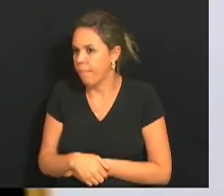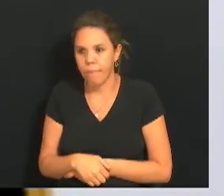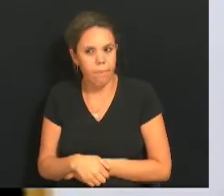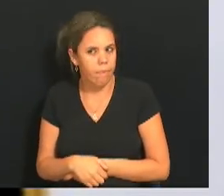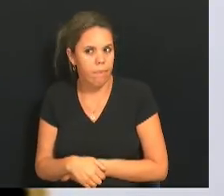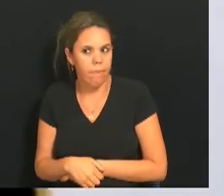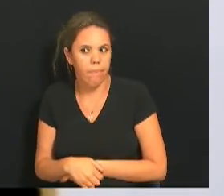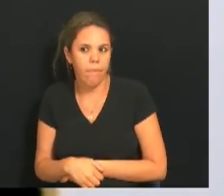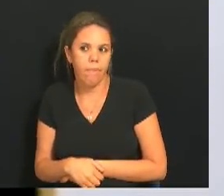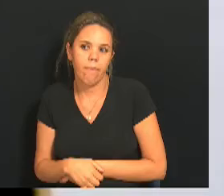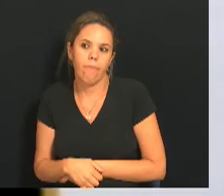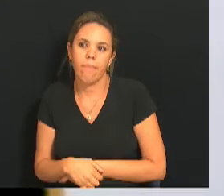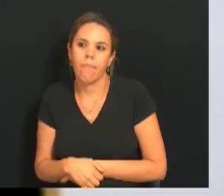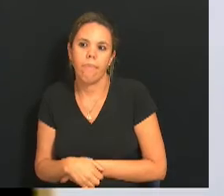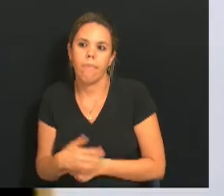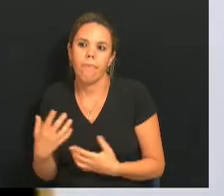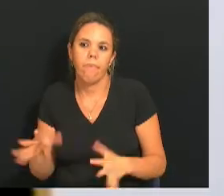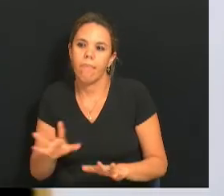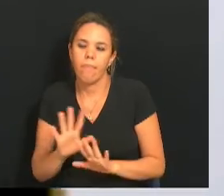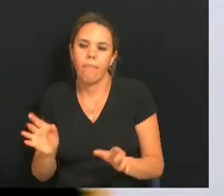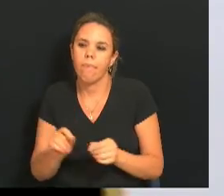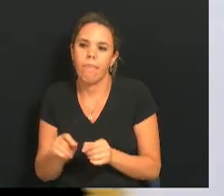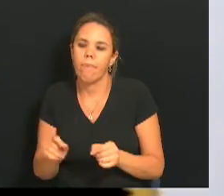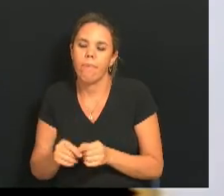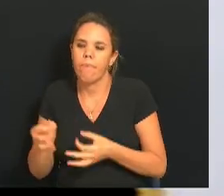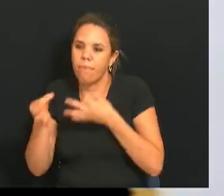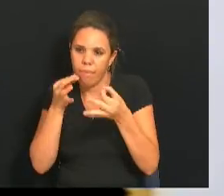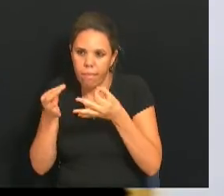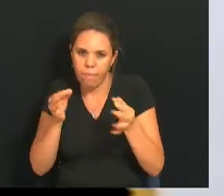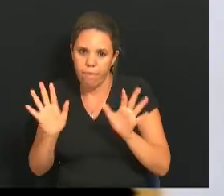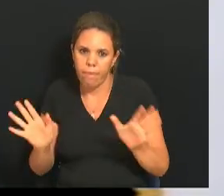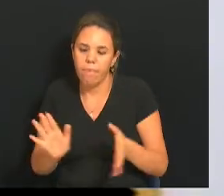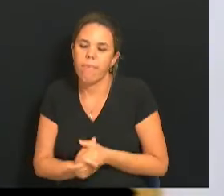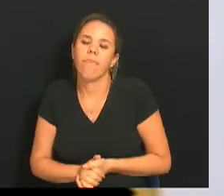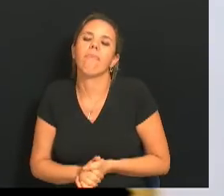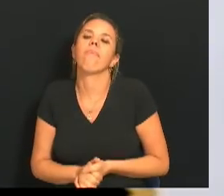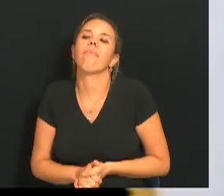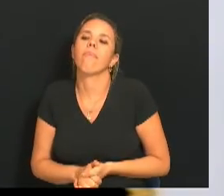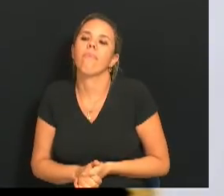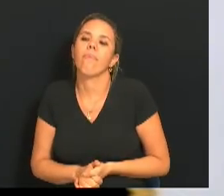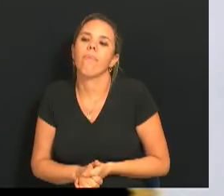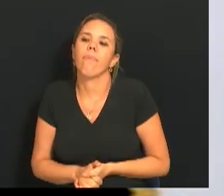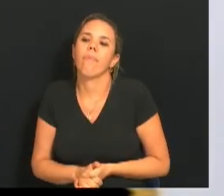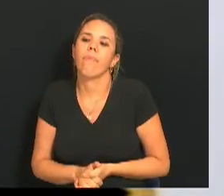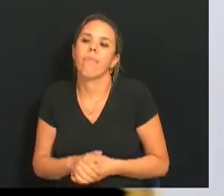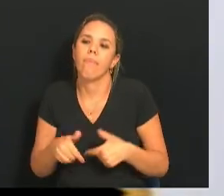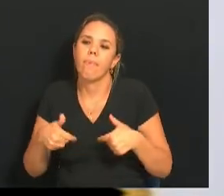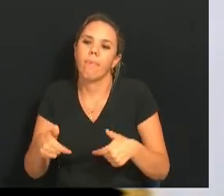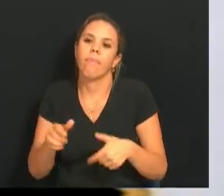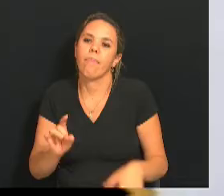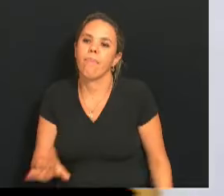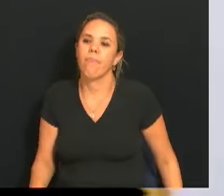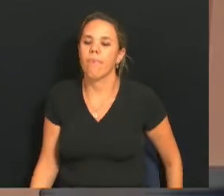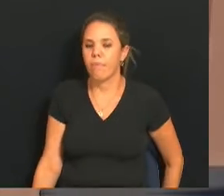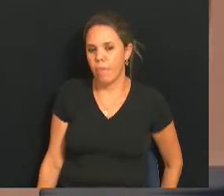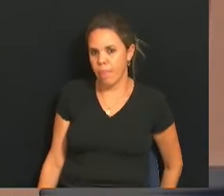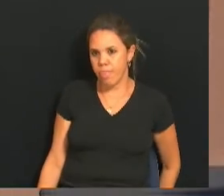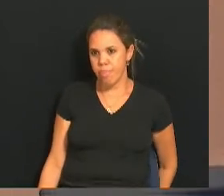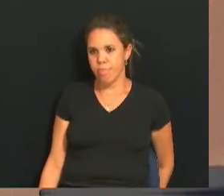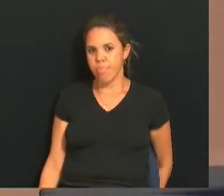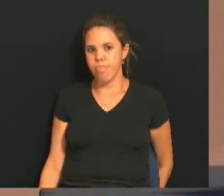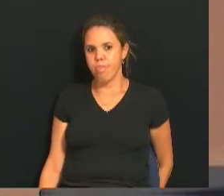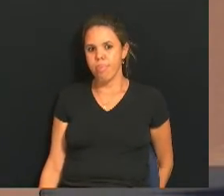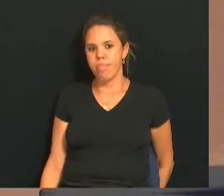eu não estou disposto, não. Só vou fazer a crítica e fazer um enfrentamento, né? É